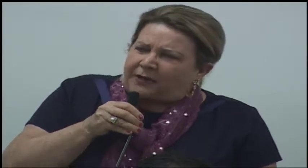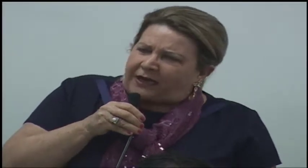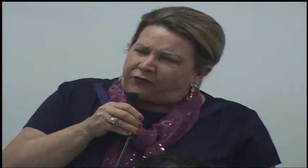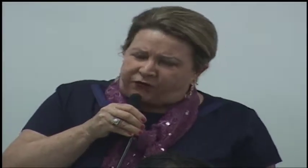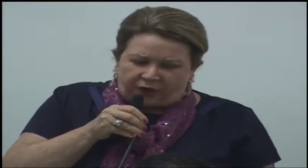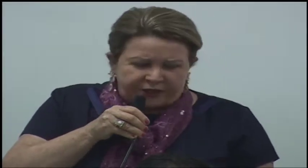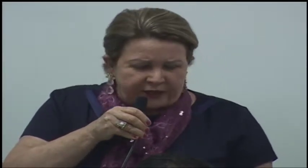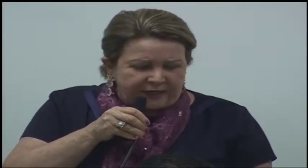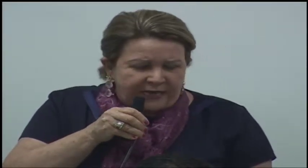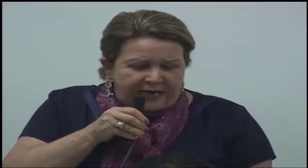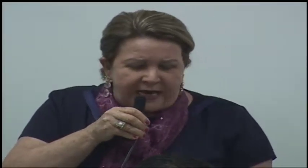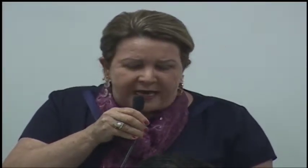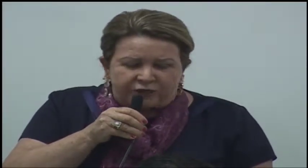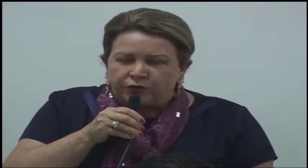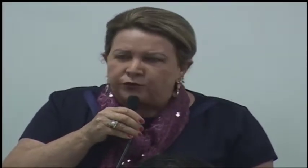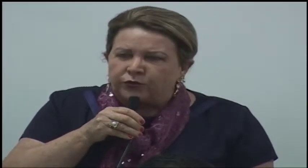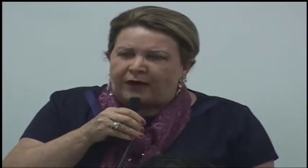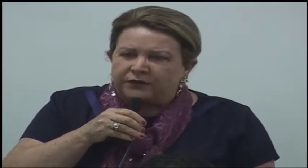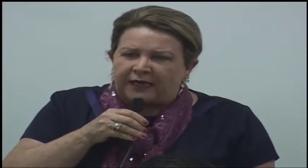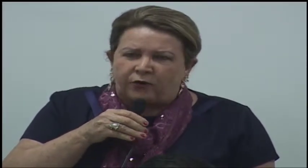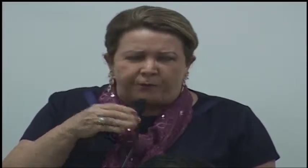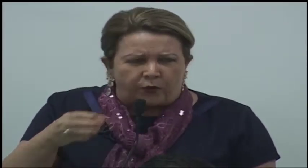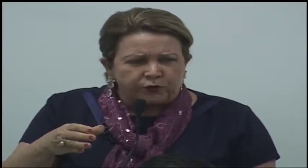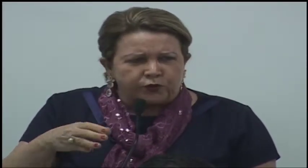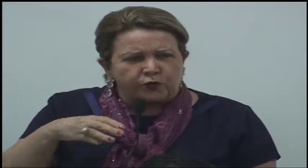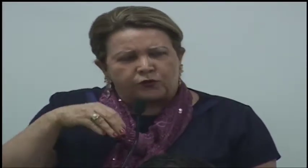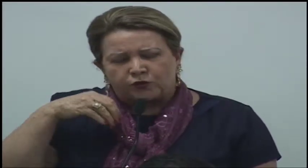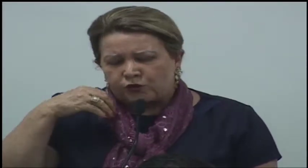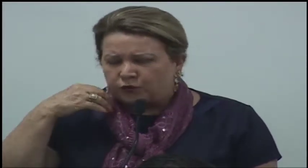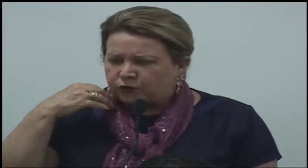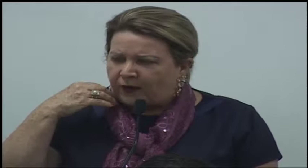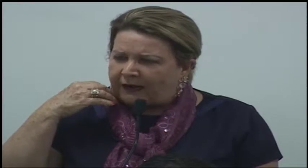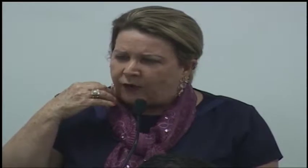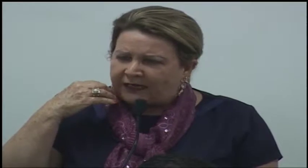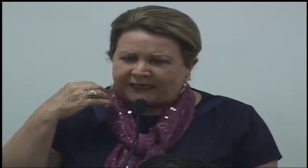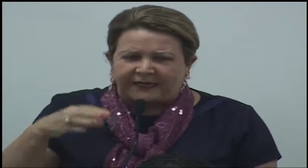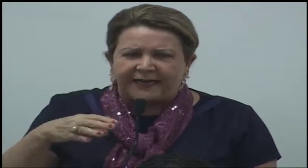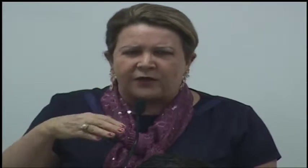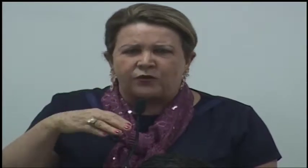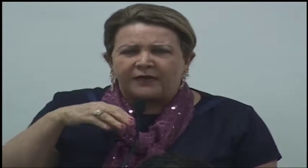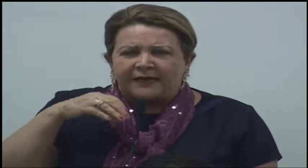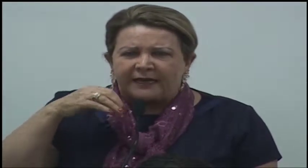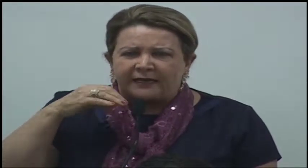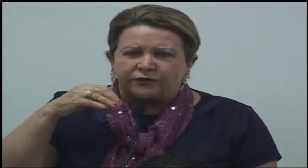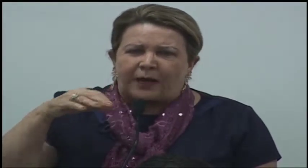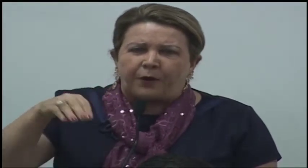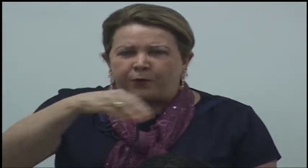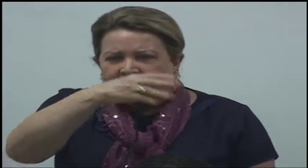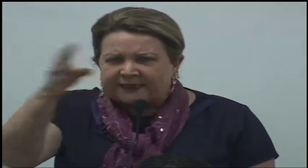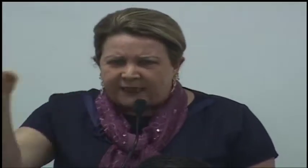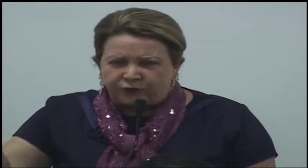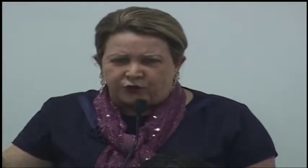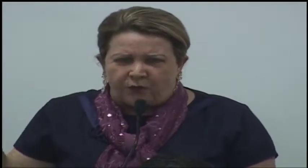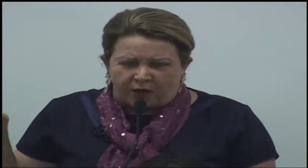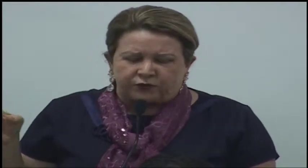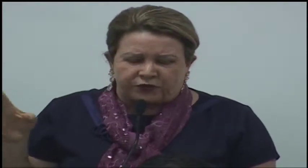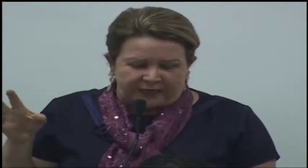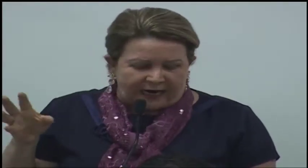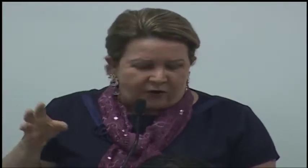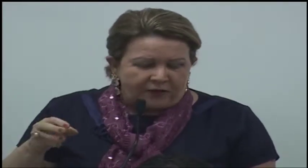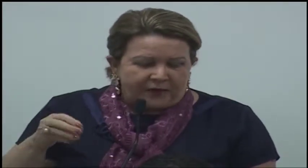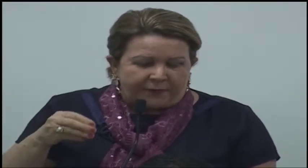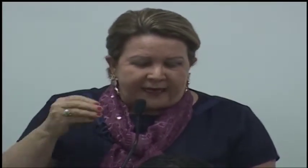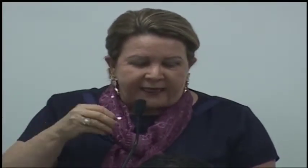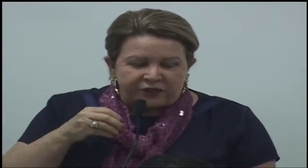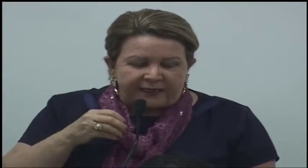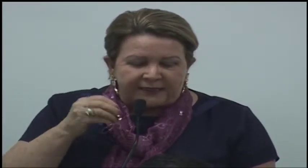divulgação, um trabalho forte, junto aos ecopontos, junto ao cacareco, a população de um modo